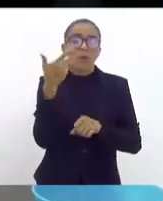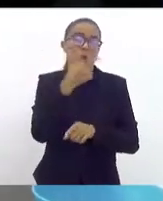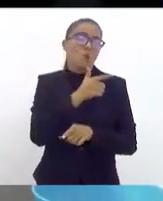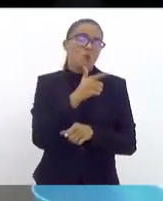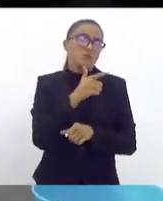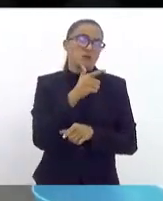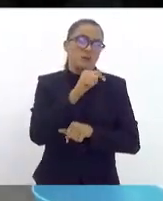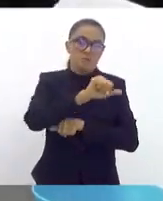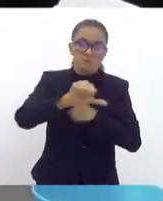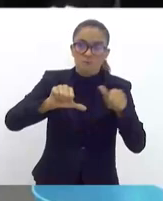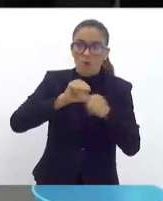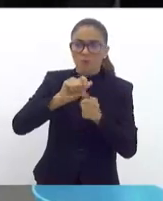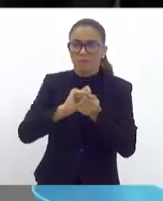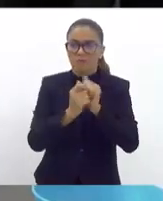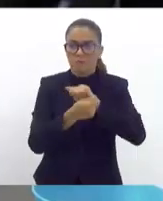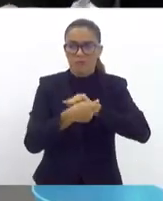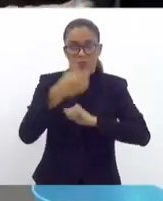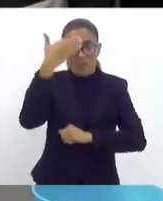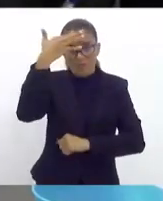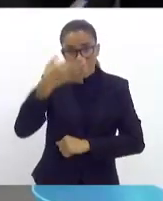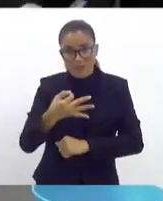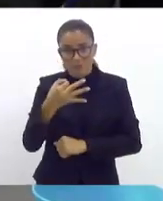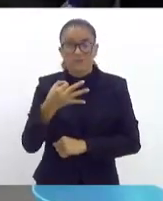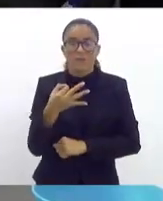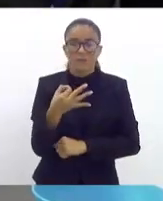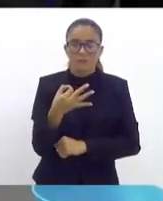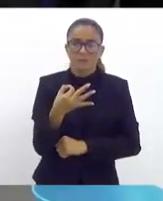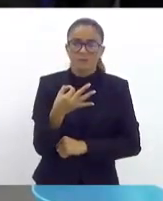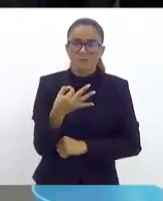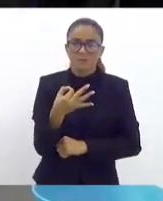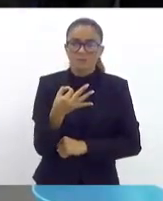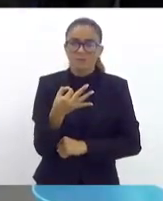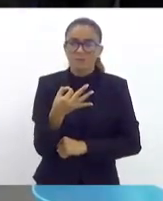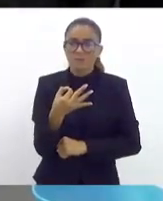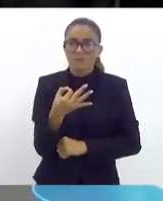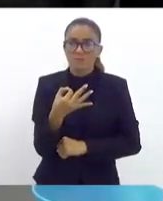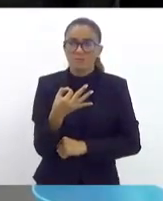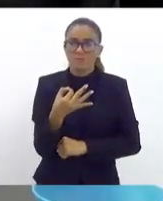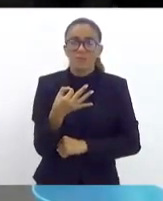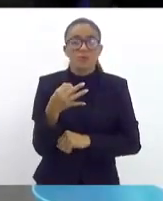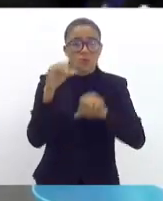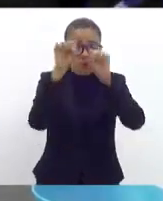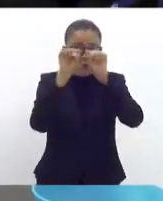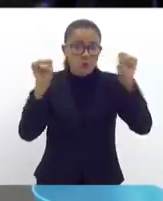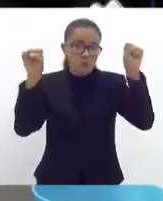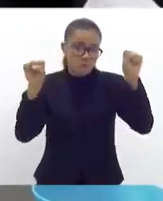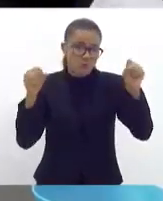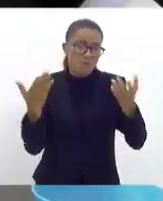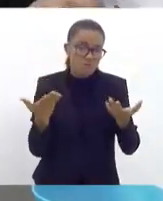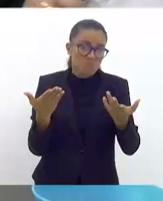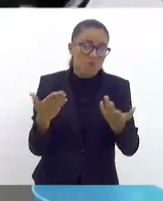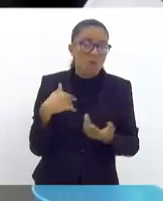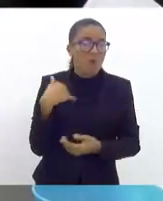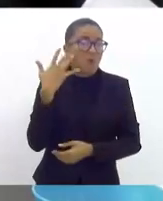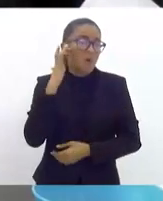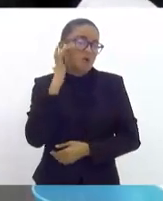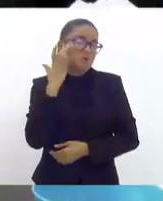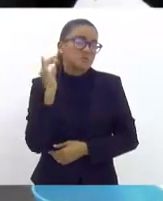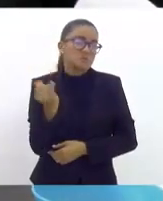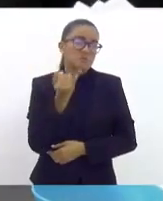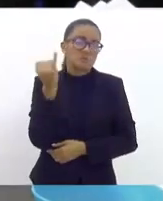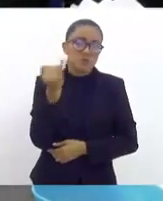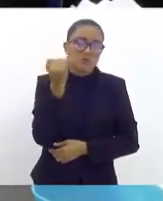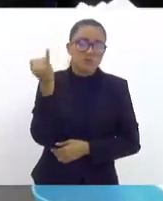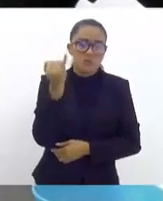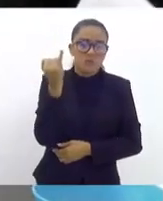modificar esse entendimento né do do Supremo Tribunal Então eu acho que é importante isso que